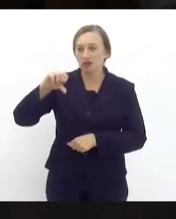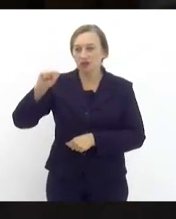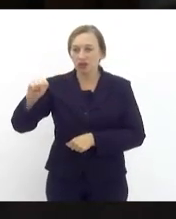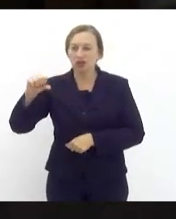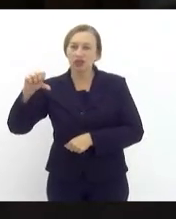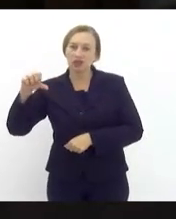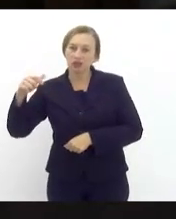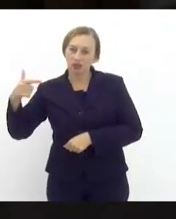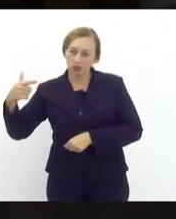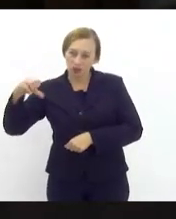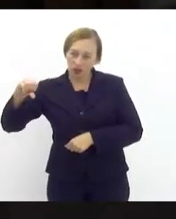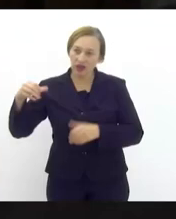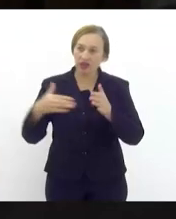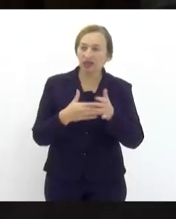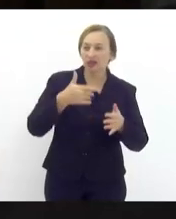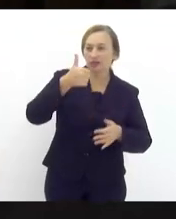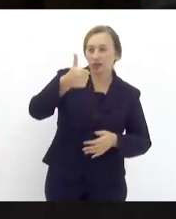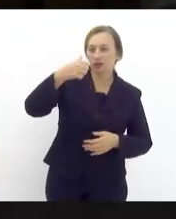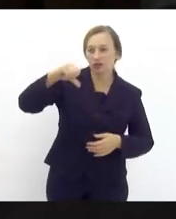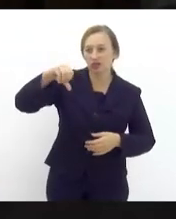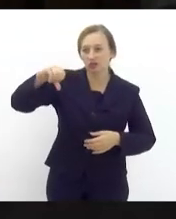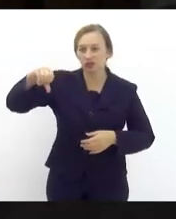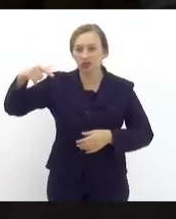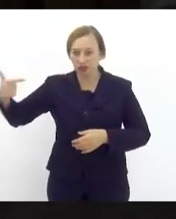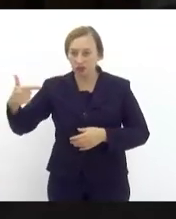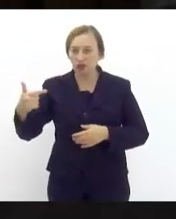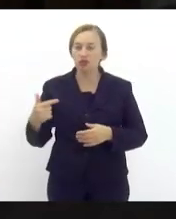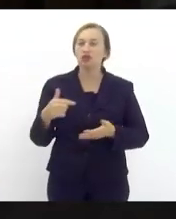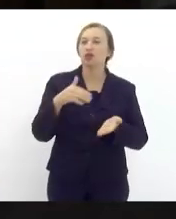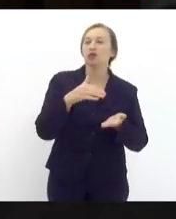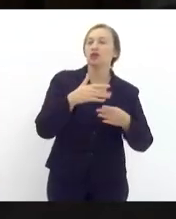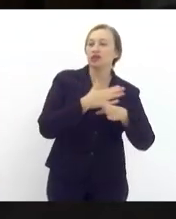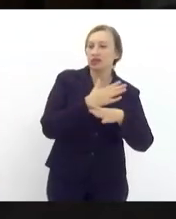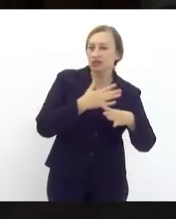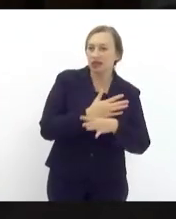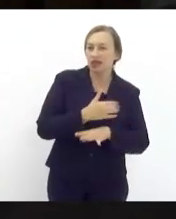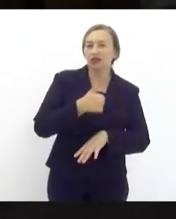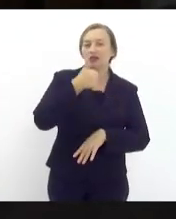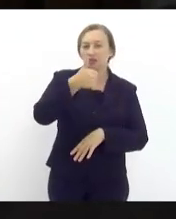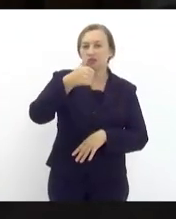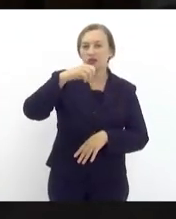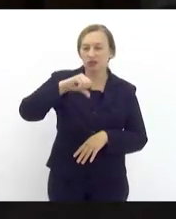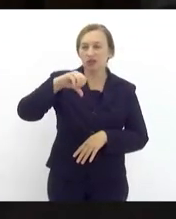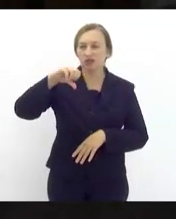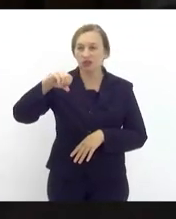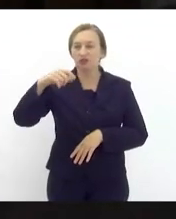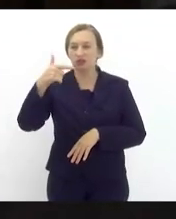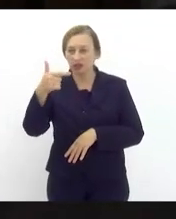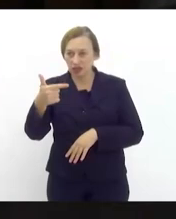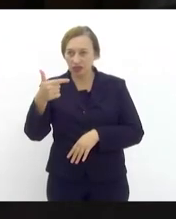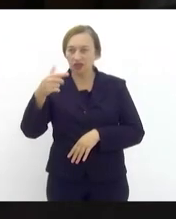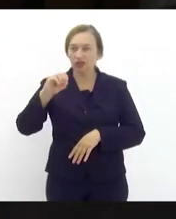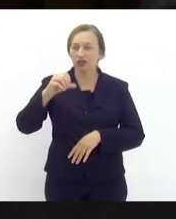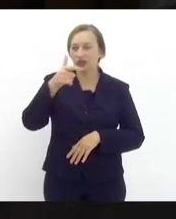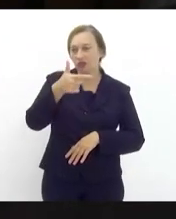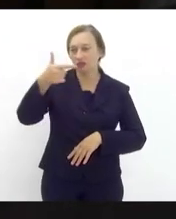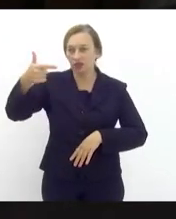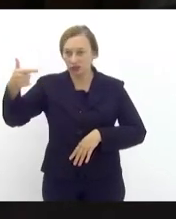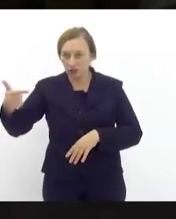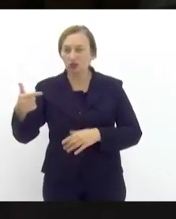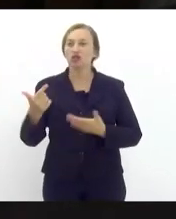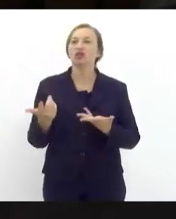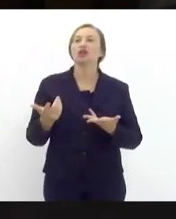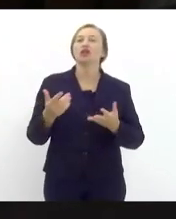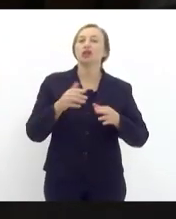a 92 urbanismo e meio ambiente de 1990/92 e Transportes